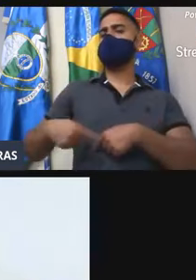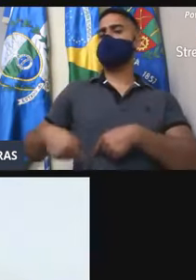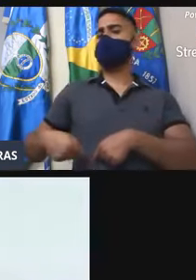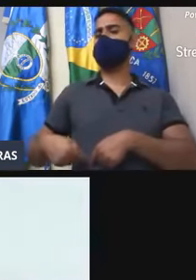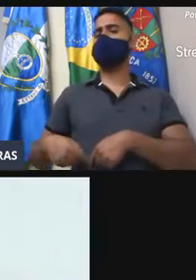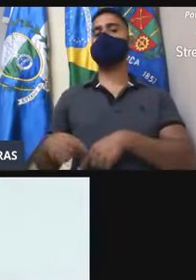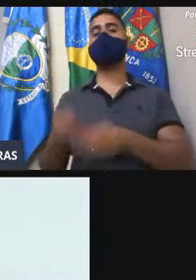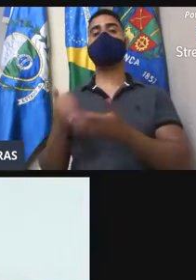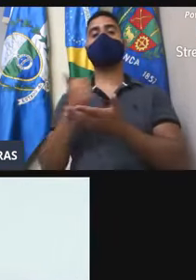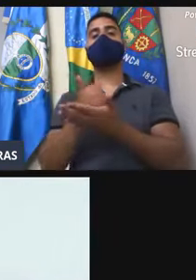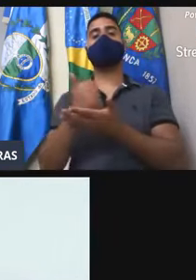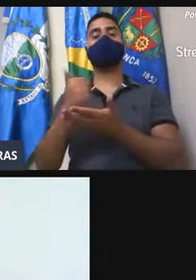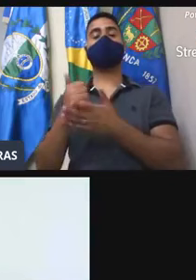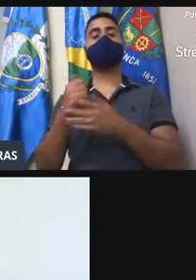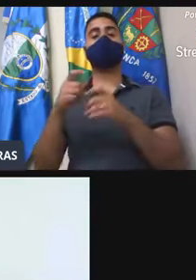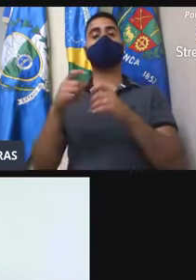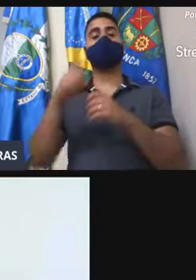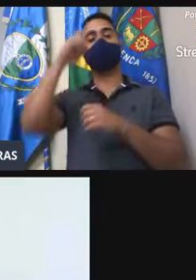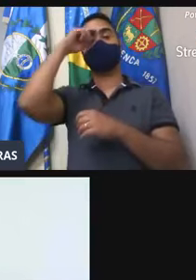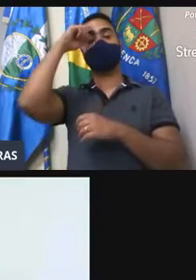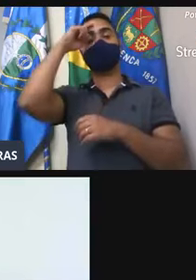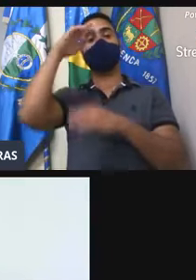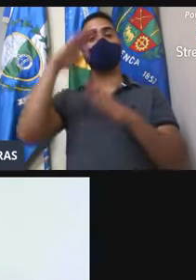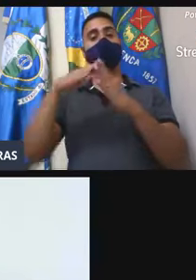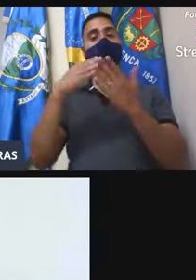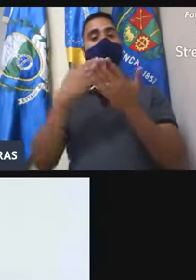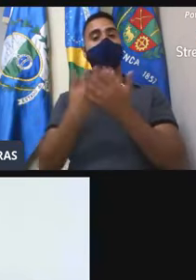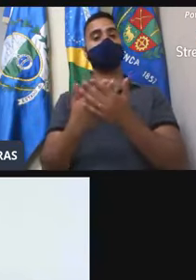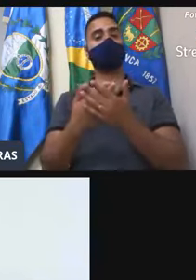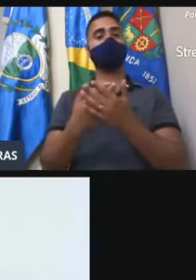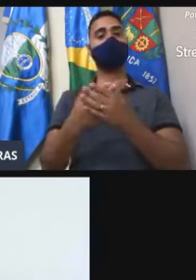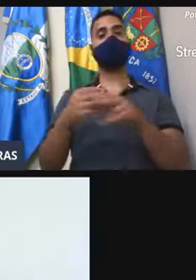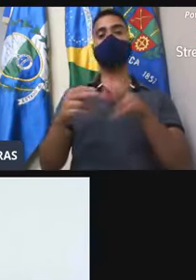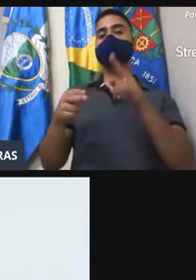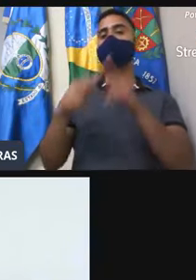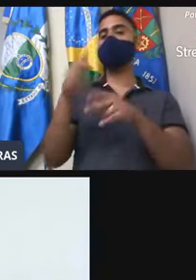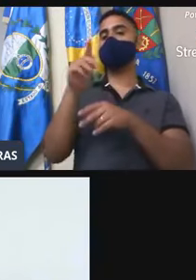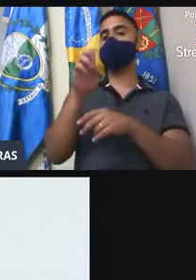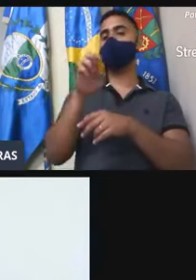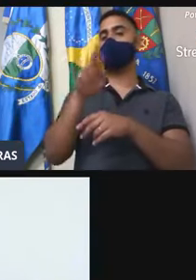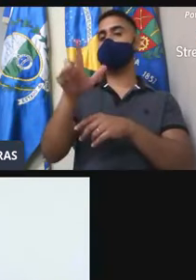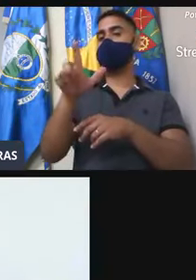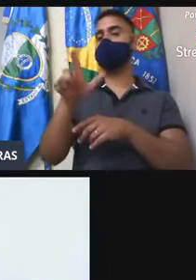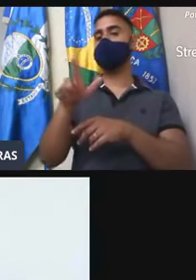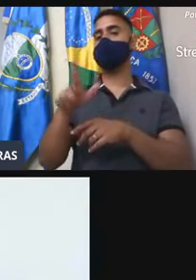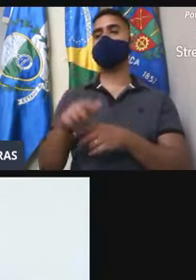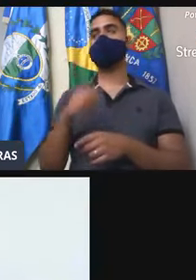atualmente contratado no Hospital Escola de Valença na função de cirurgião geral, intensivista,